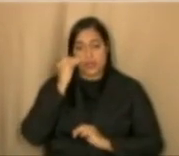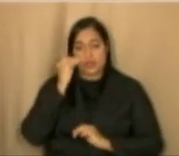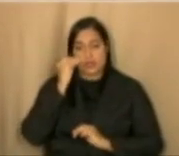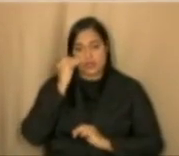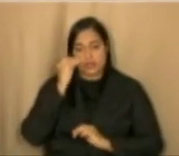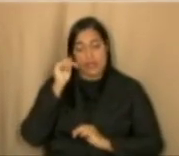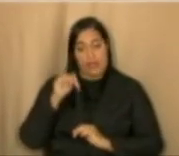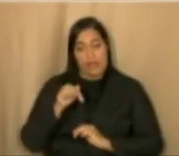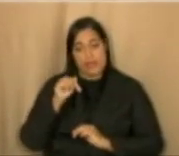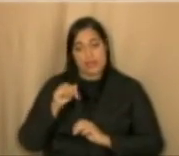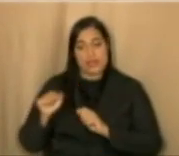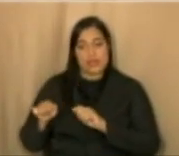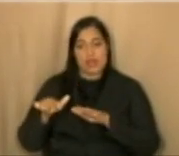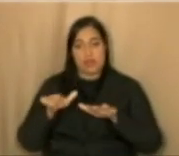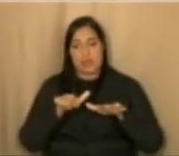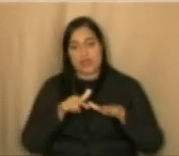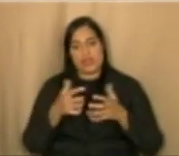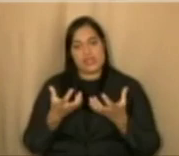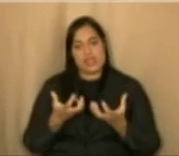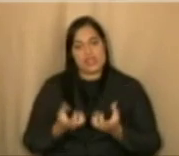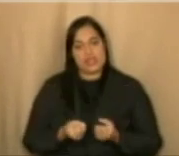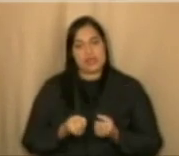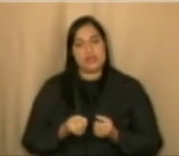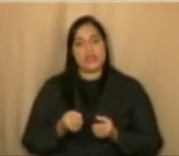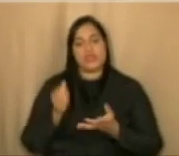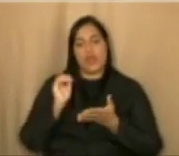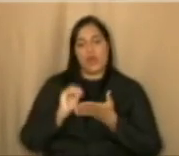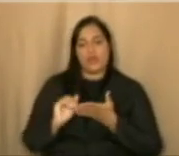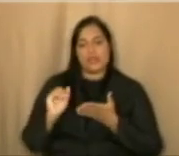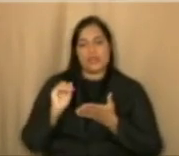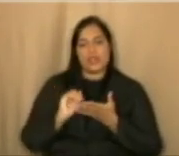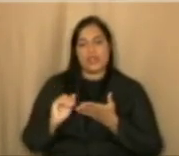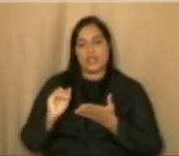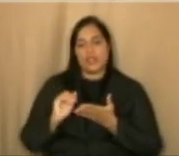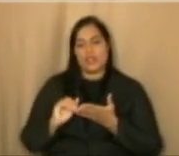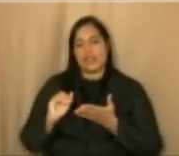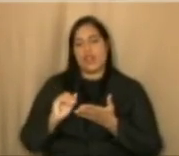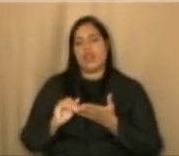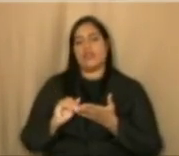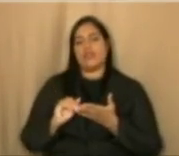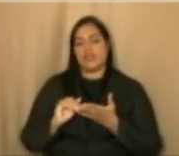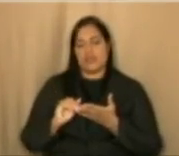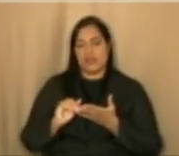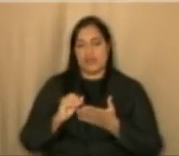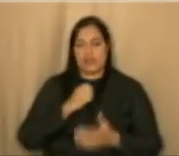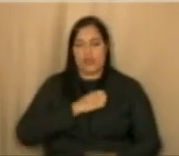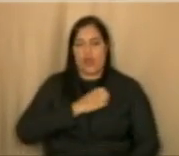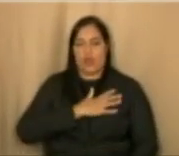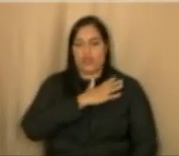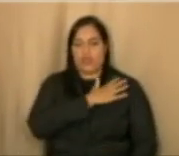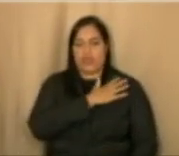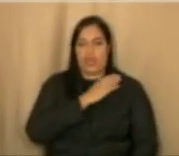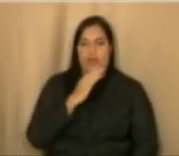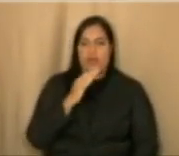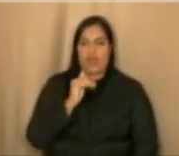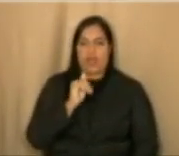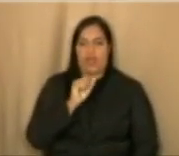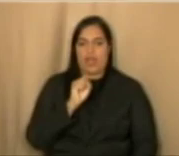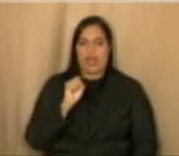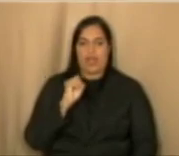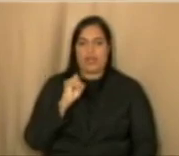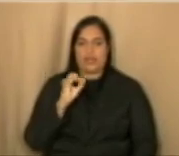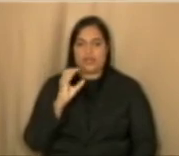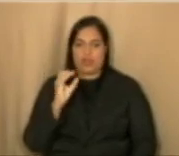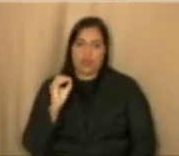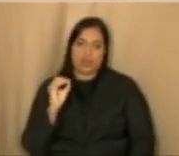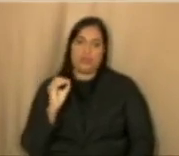essa semana de ser recebido uma audiência com secretário de Defesa Civil Coronel Cássio onde apresentei protocolei